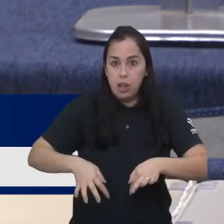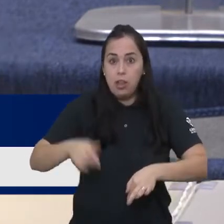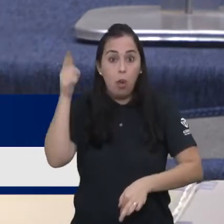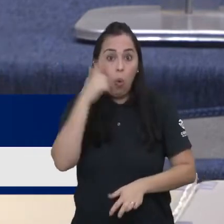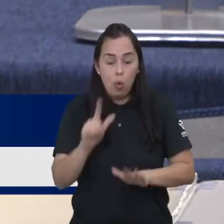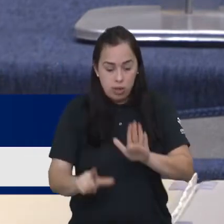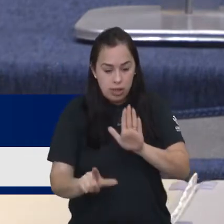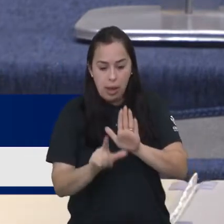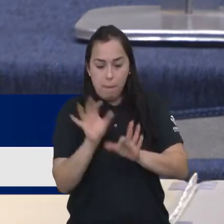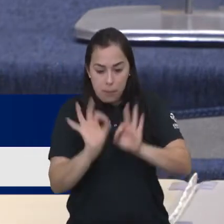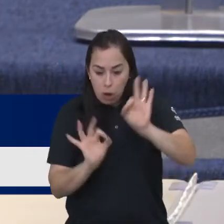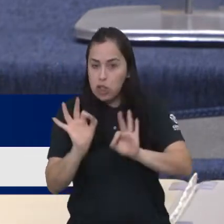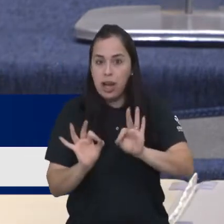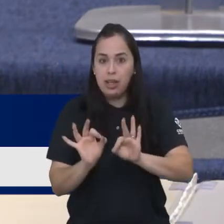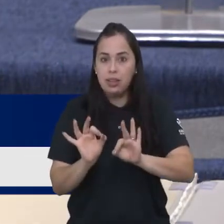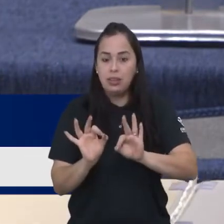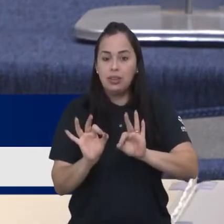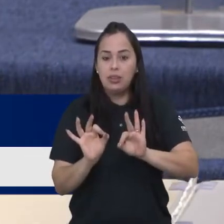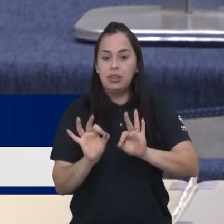construir alguma coisa?